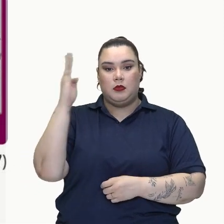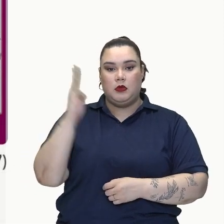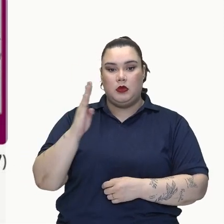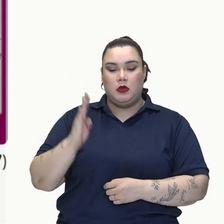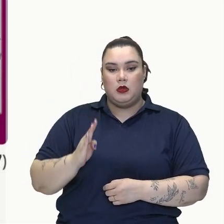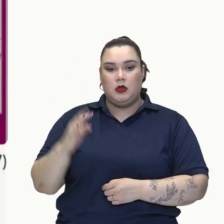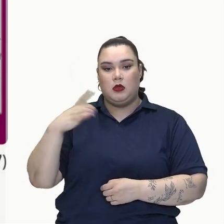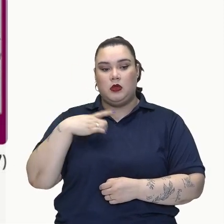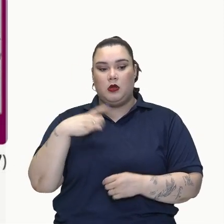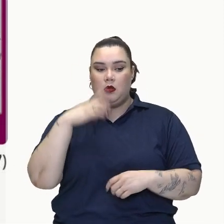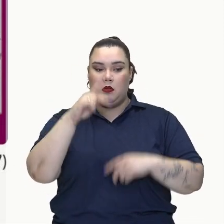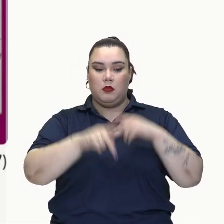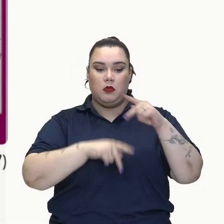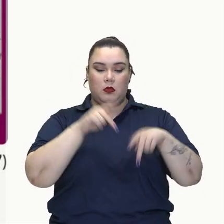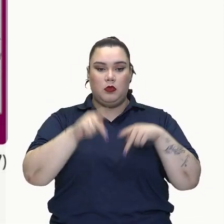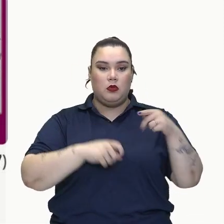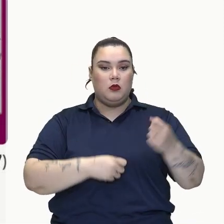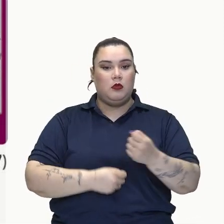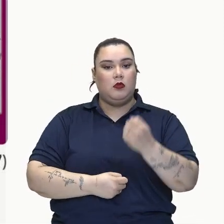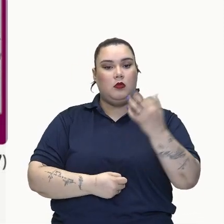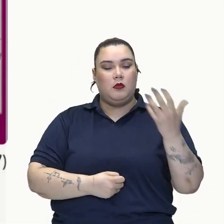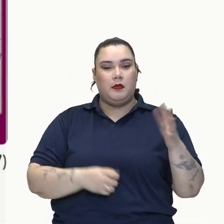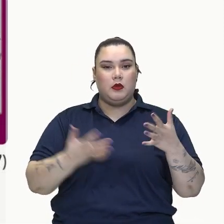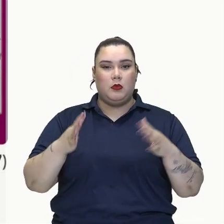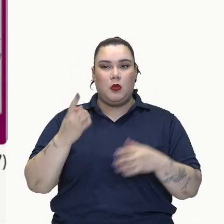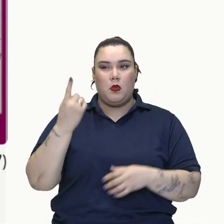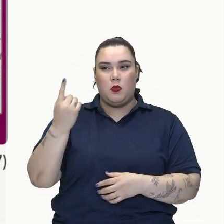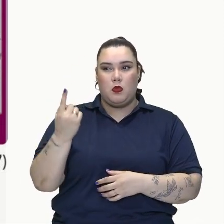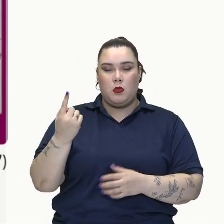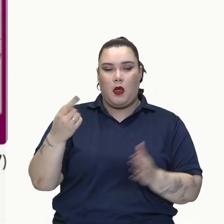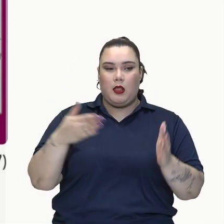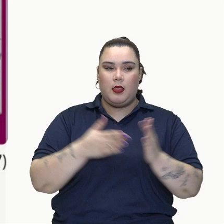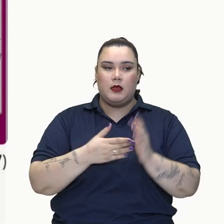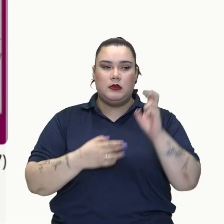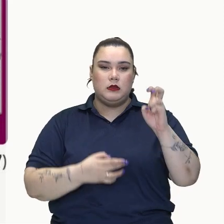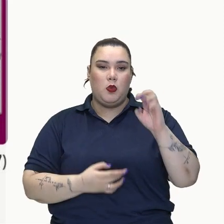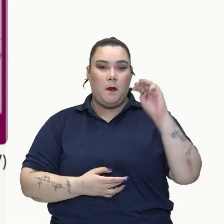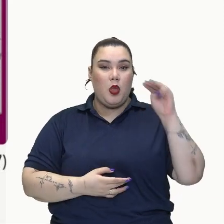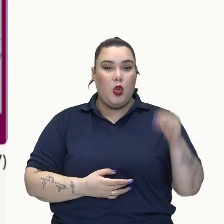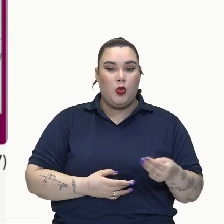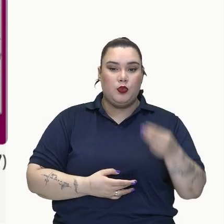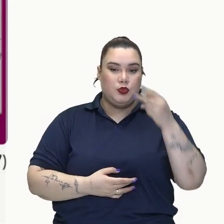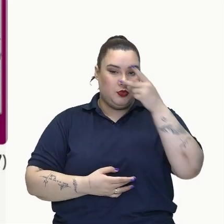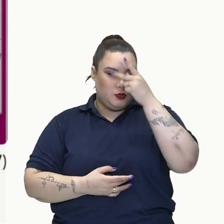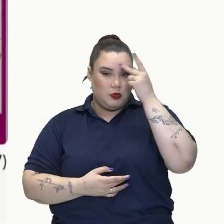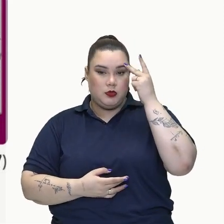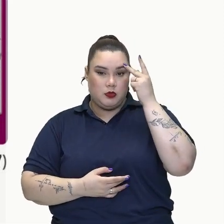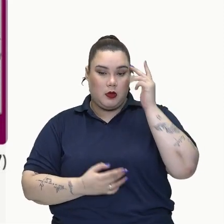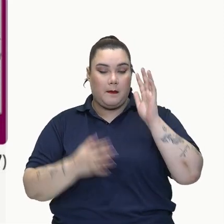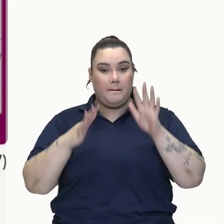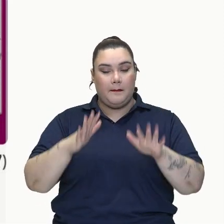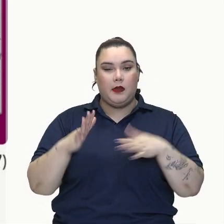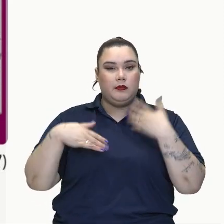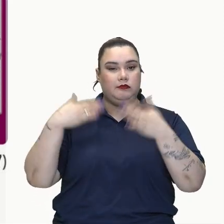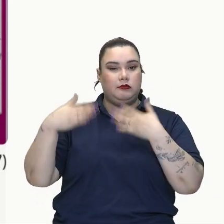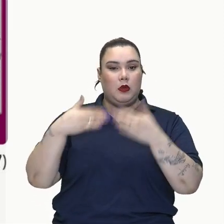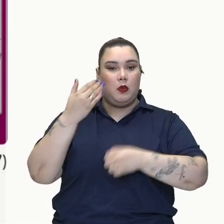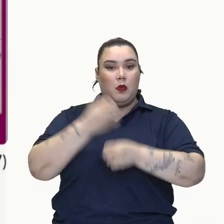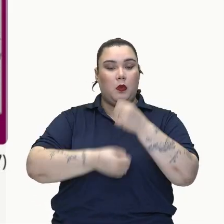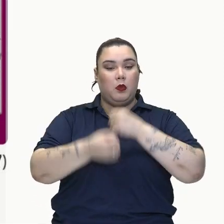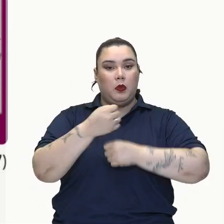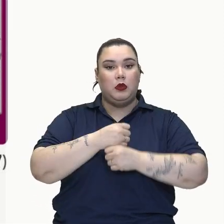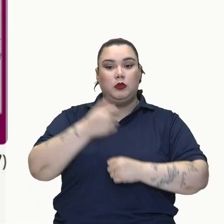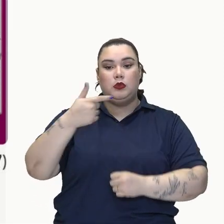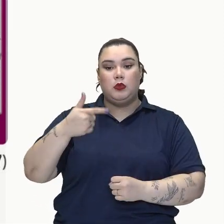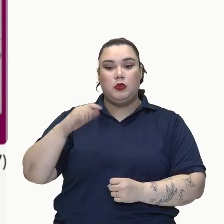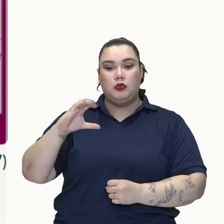com uma população ali entre 1 milhão a 5 milhões de pessoas. Já em 2010, observem